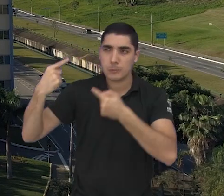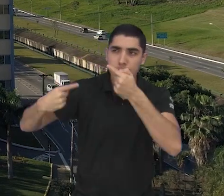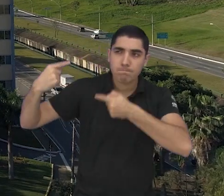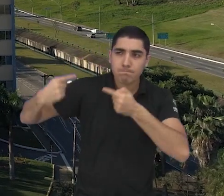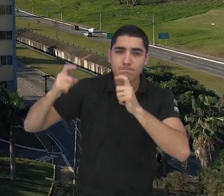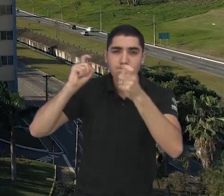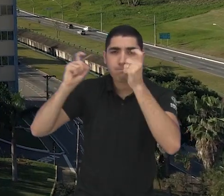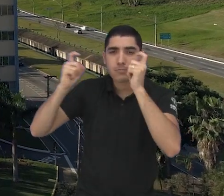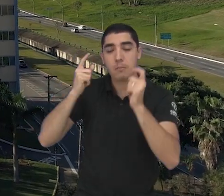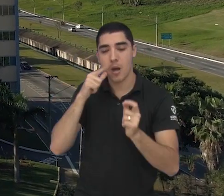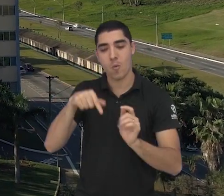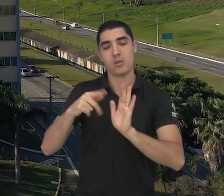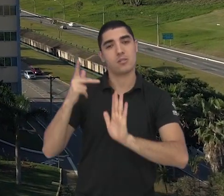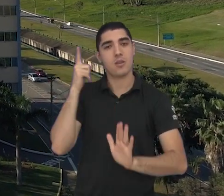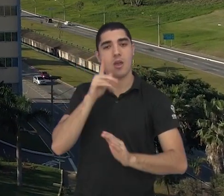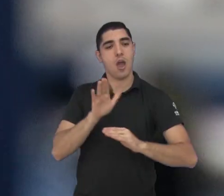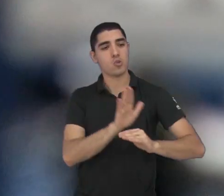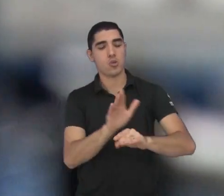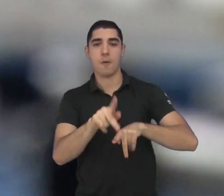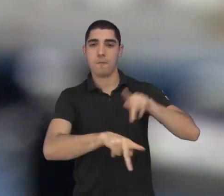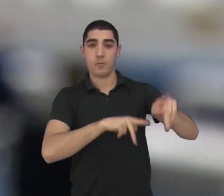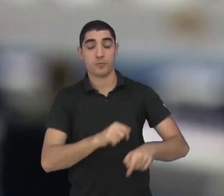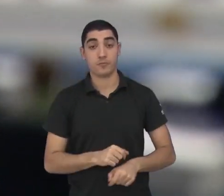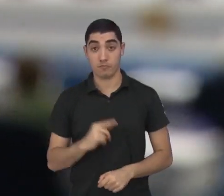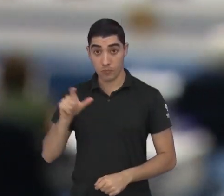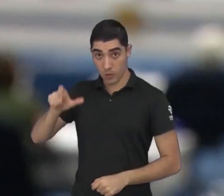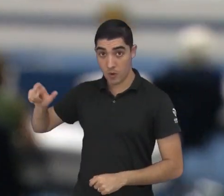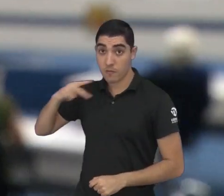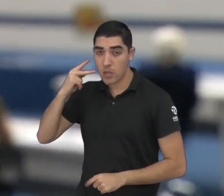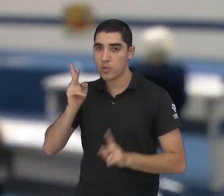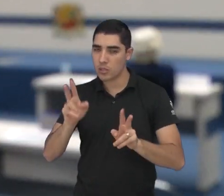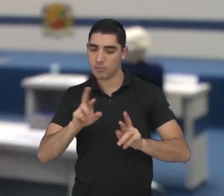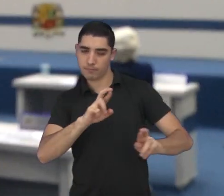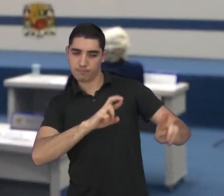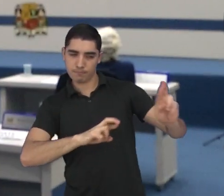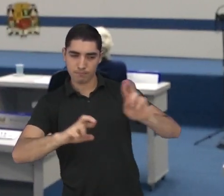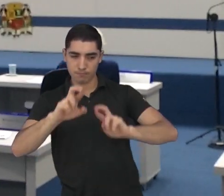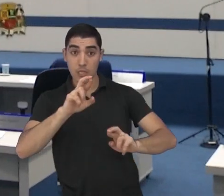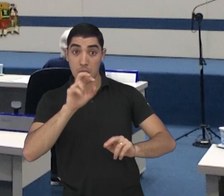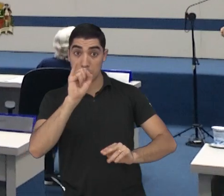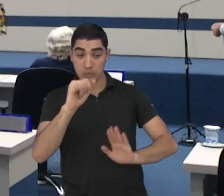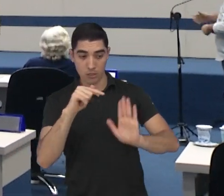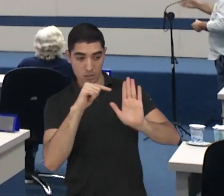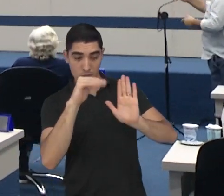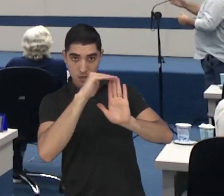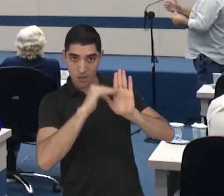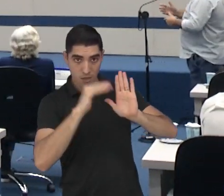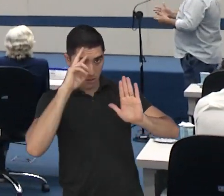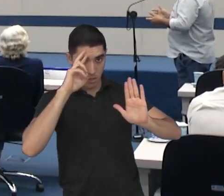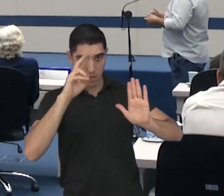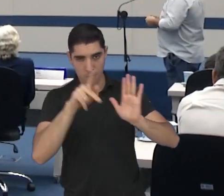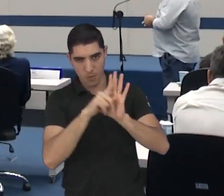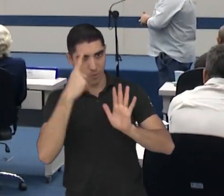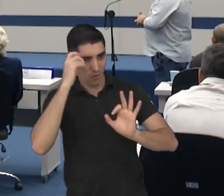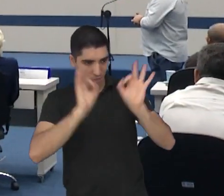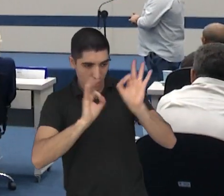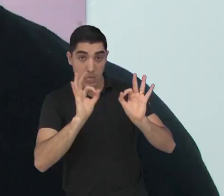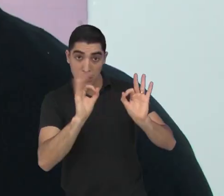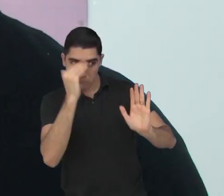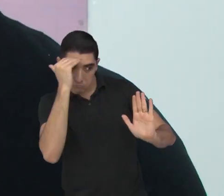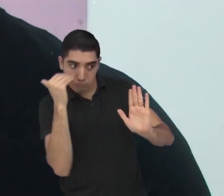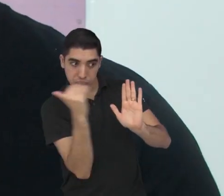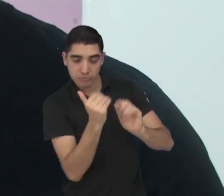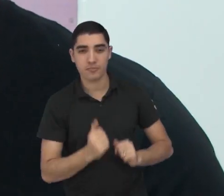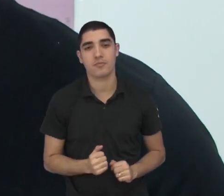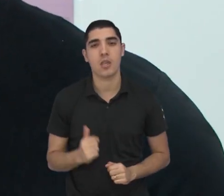que ações sejam implementadas. Os parlamentares também fiscalizam se o plano diretor está sendo respeitado.